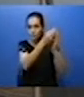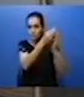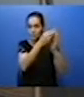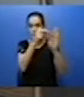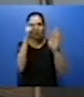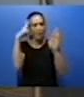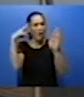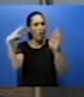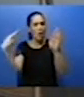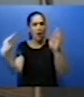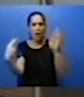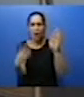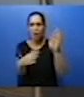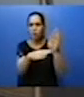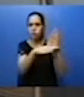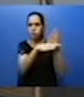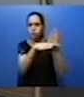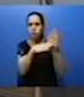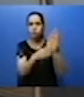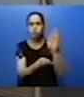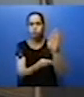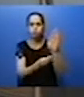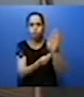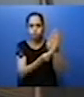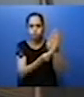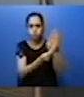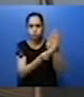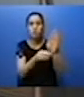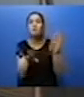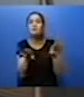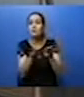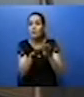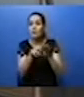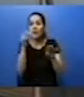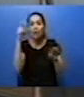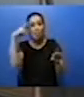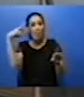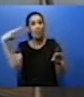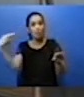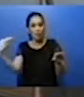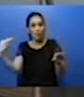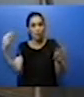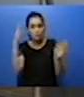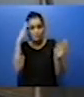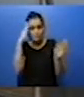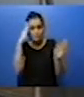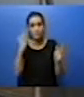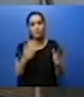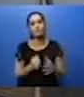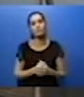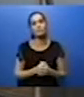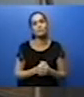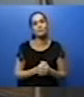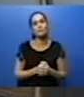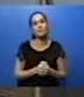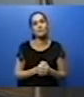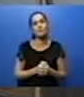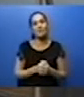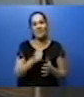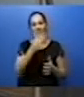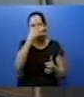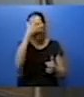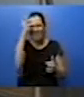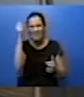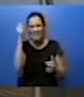natural ou inteiro ser uma fração simples se esqueceu que querem